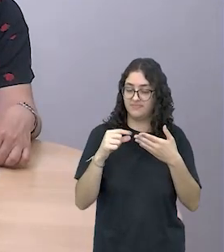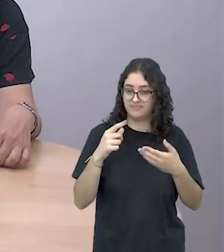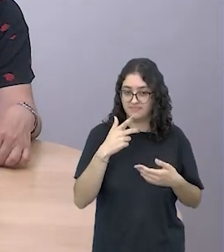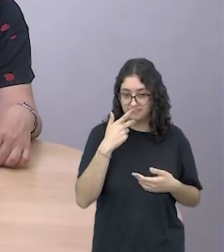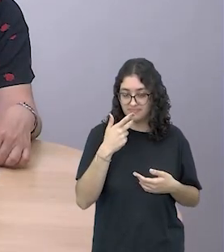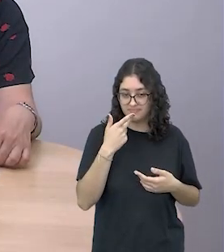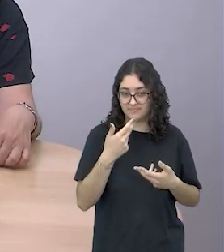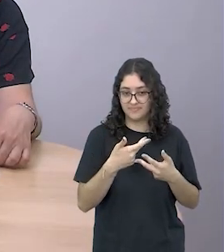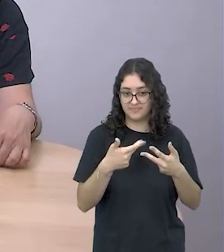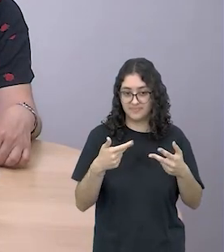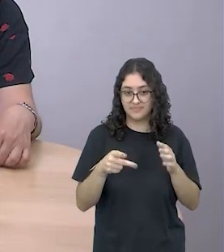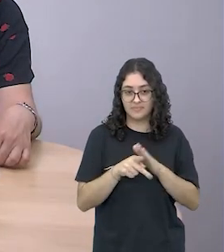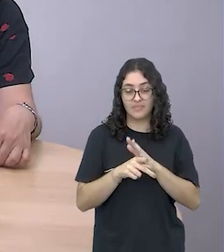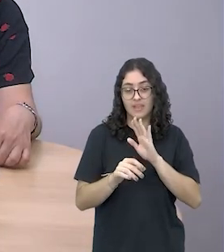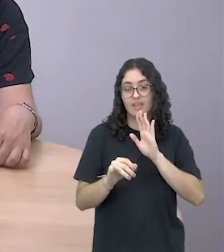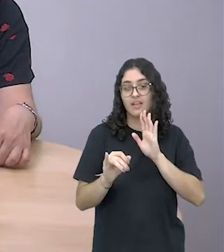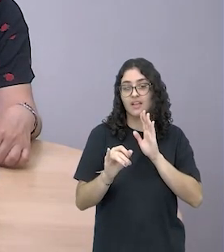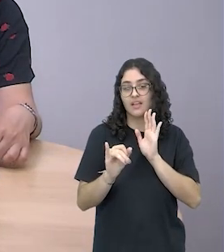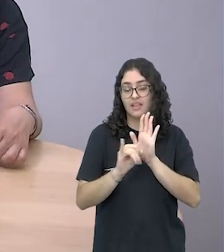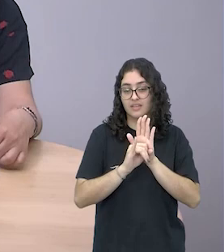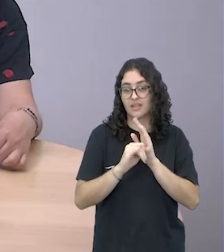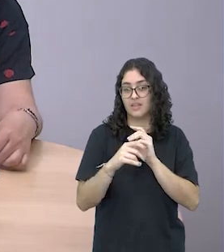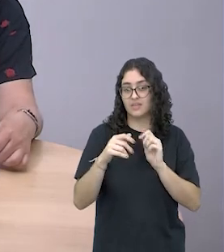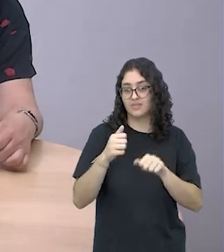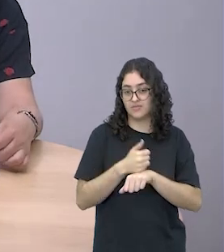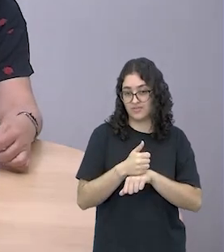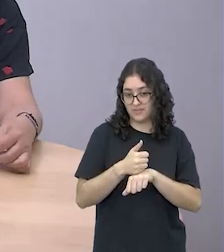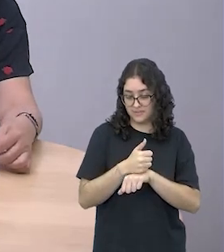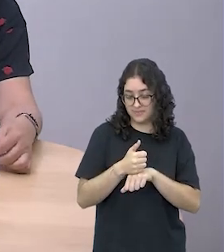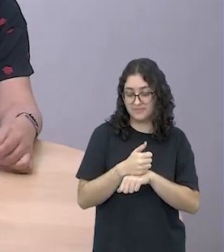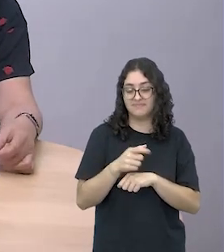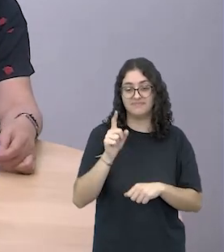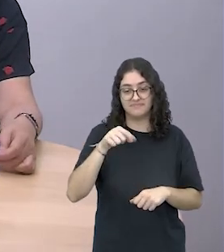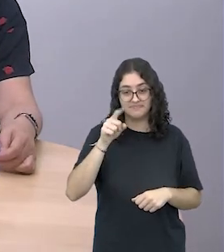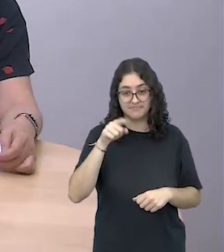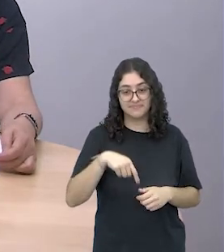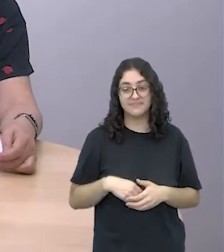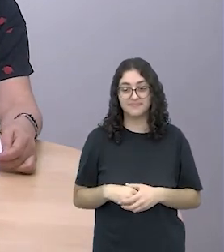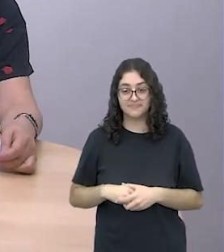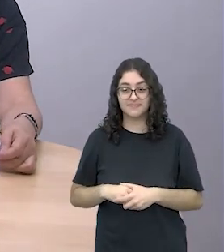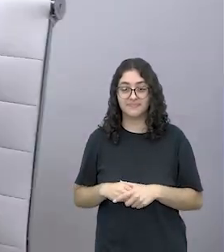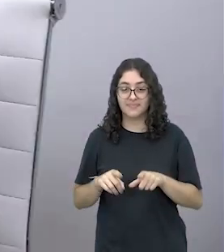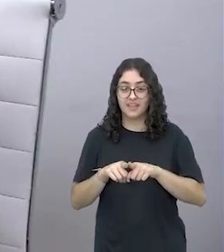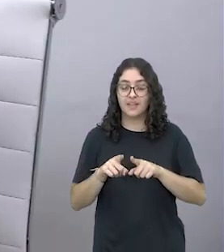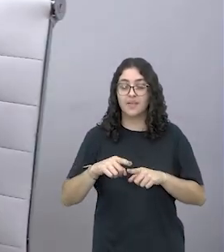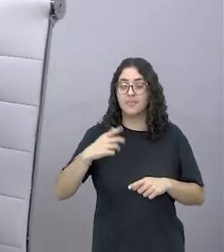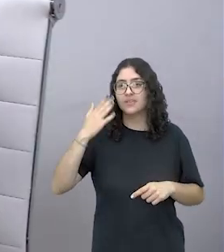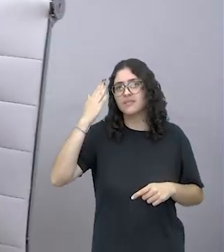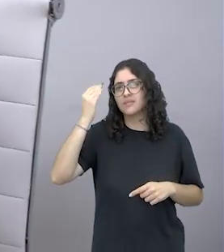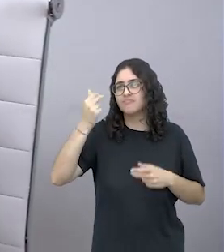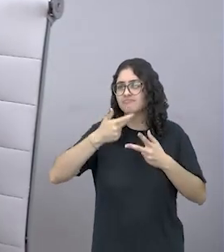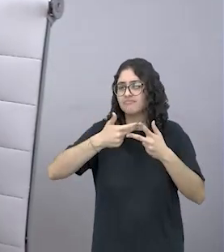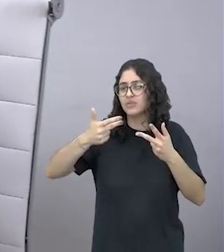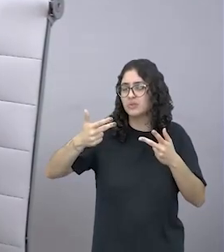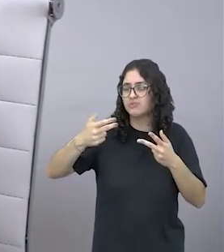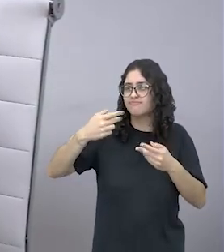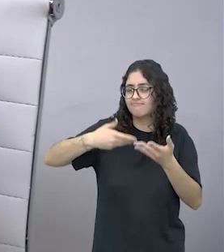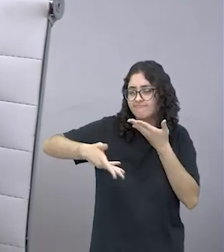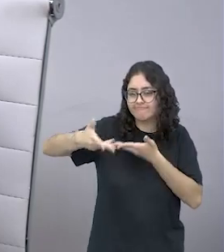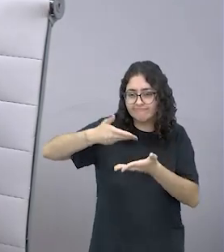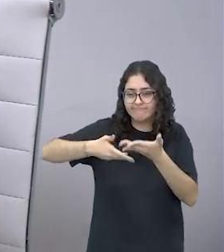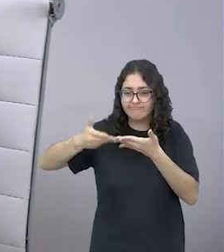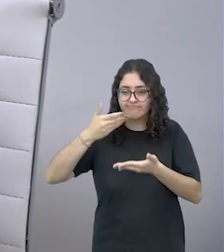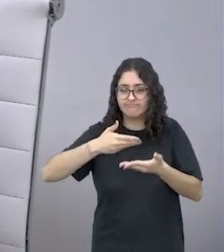nossa identidade profissional. É isso mesmo, né? E os saberes que nós movimentamos